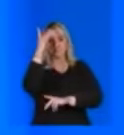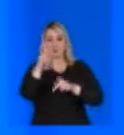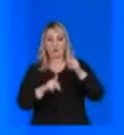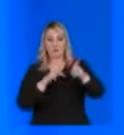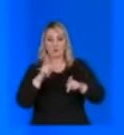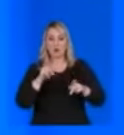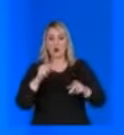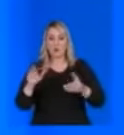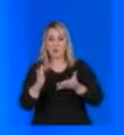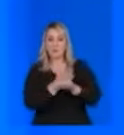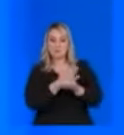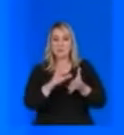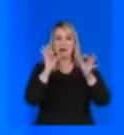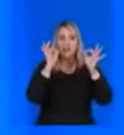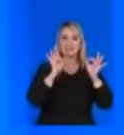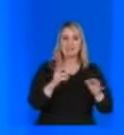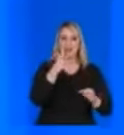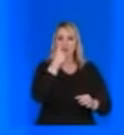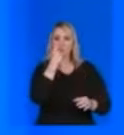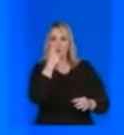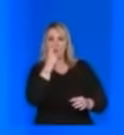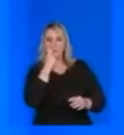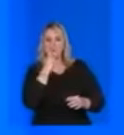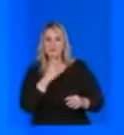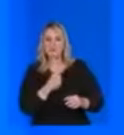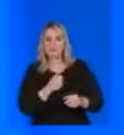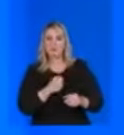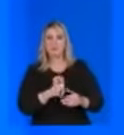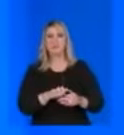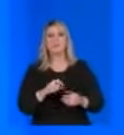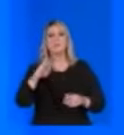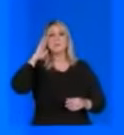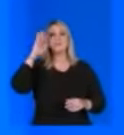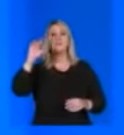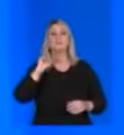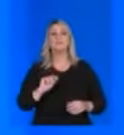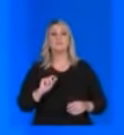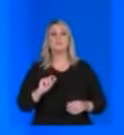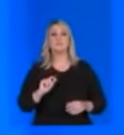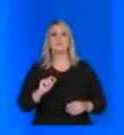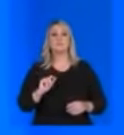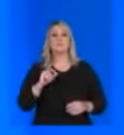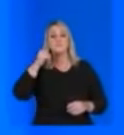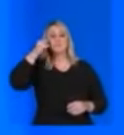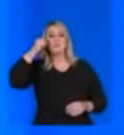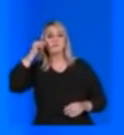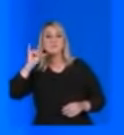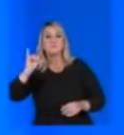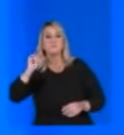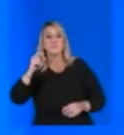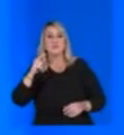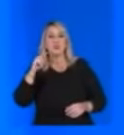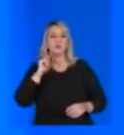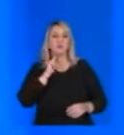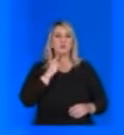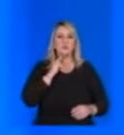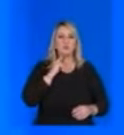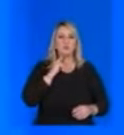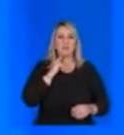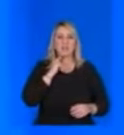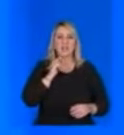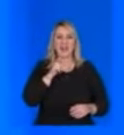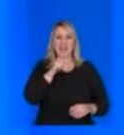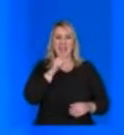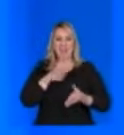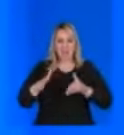descarte correto do lixo na colocação adequada do lixo e principalmente não evitando a sujeira nos nossos